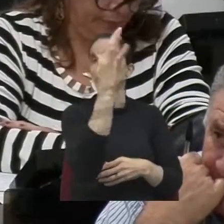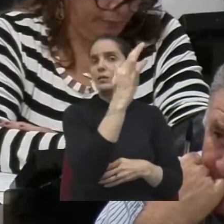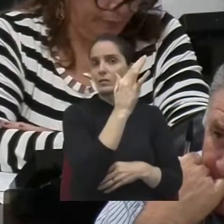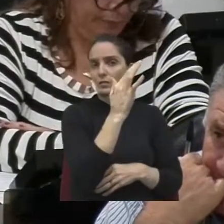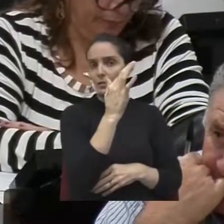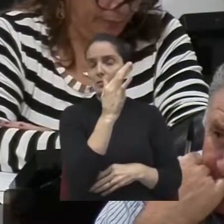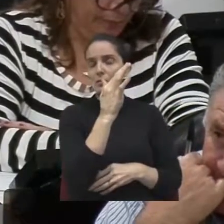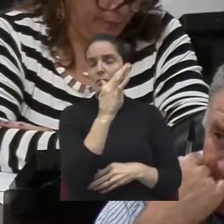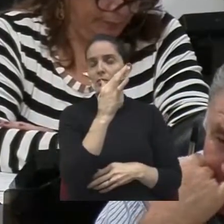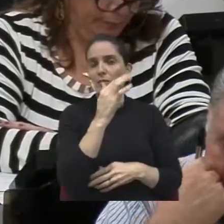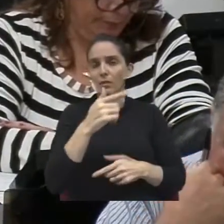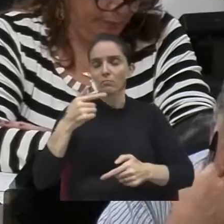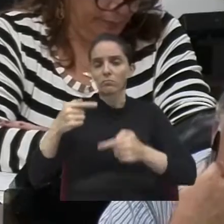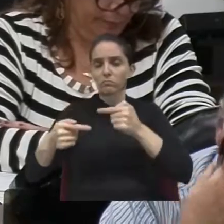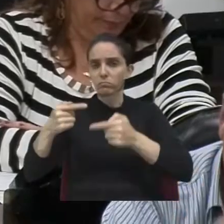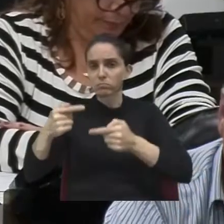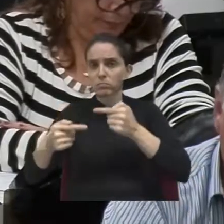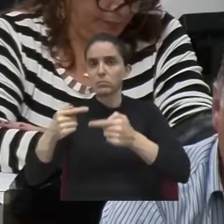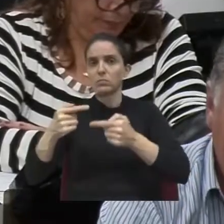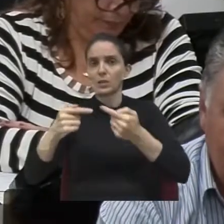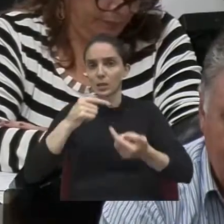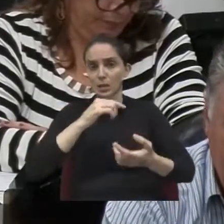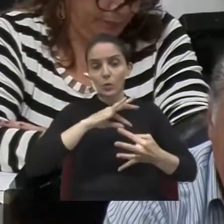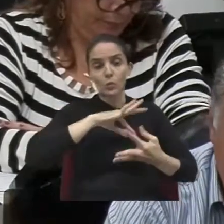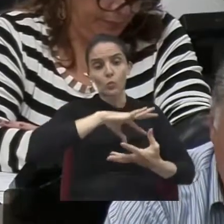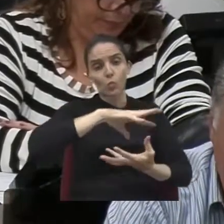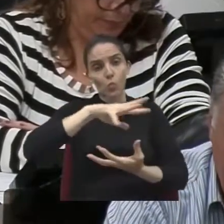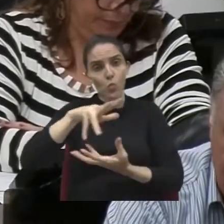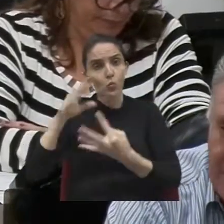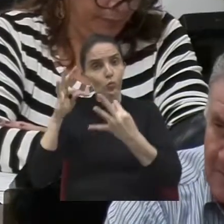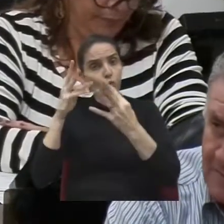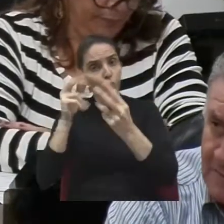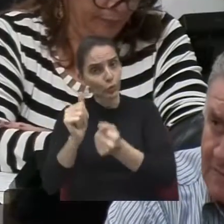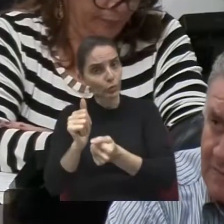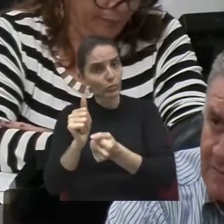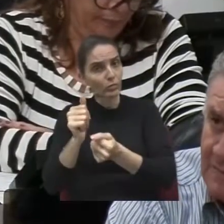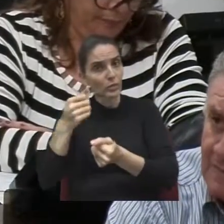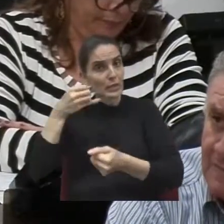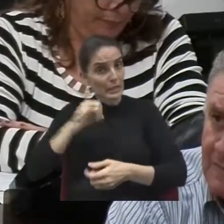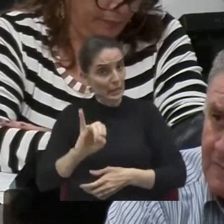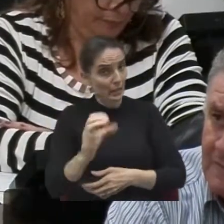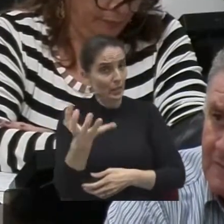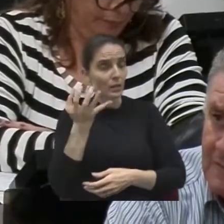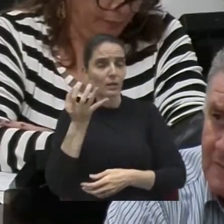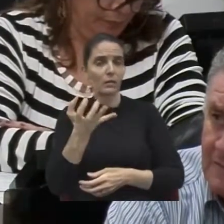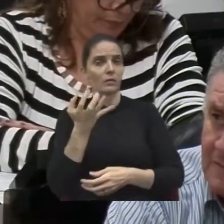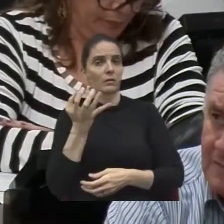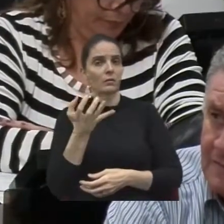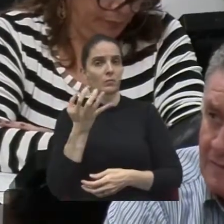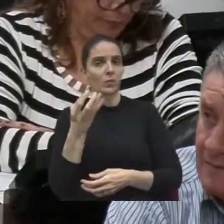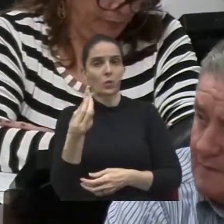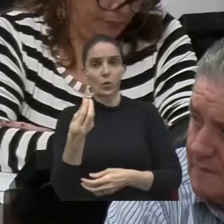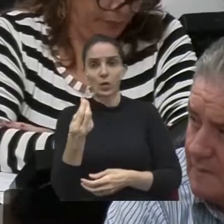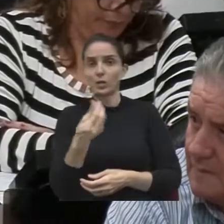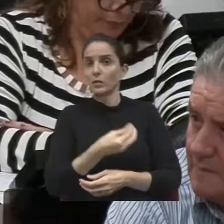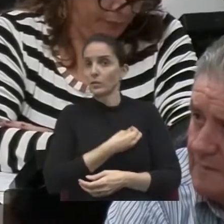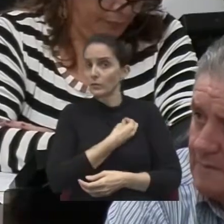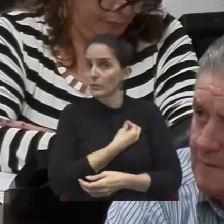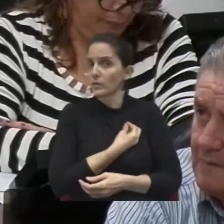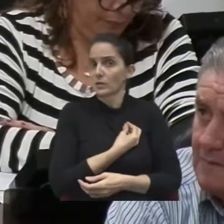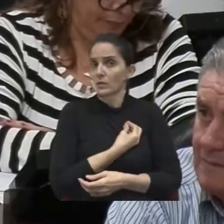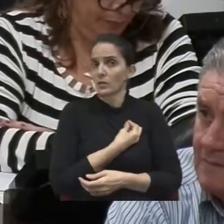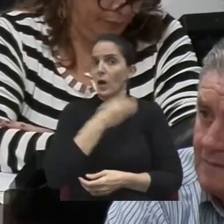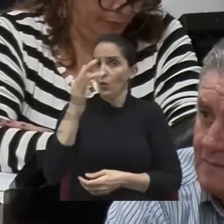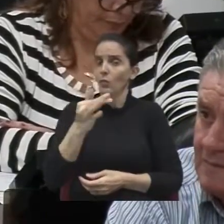discutido mundialmente. Porque se nós queremos ter qualidade de vida lá na frente, nós